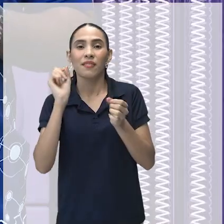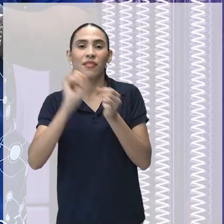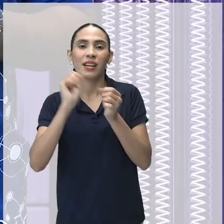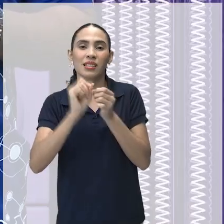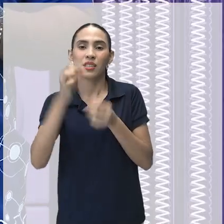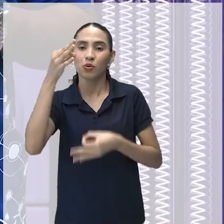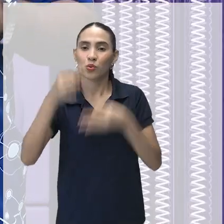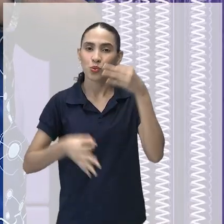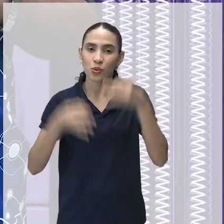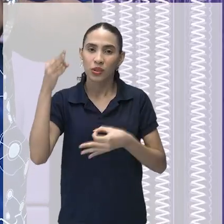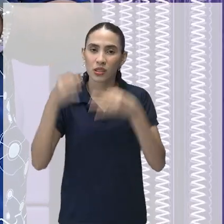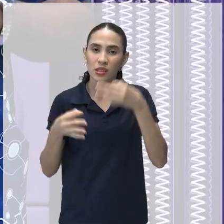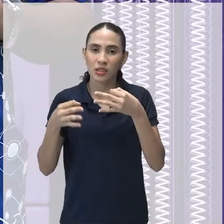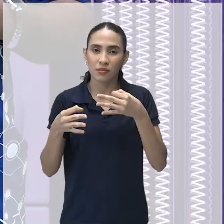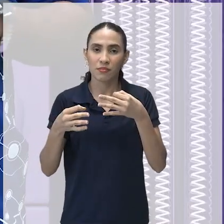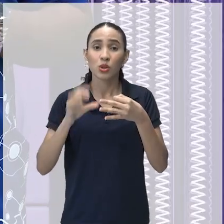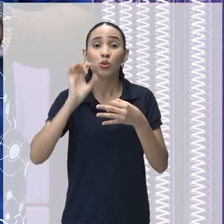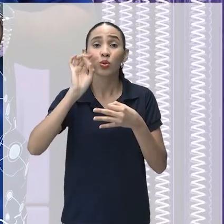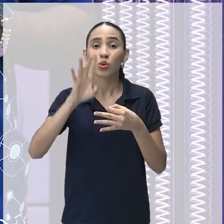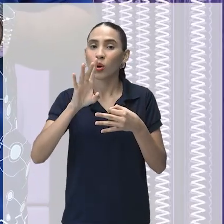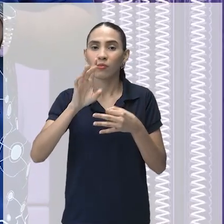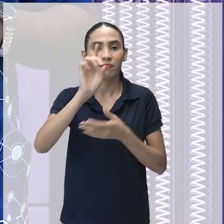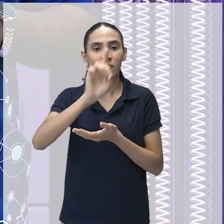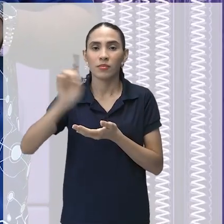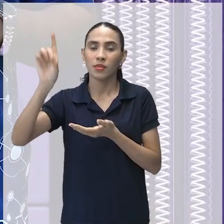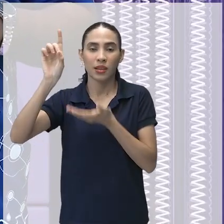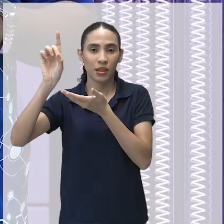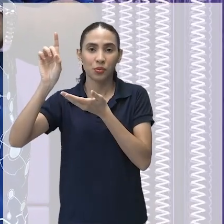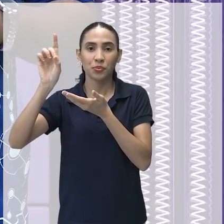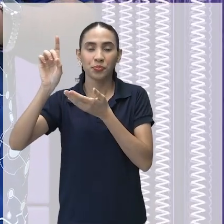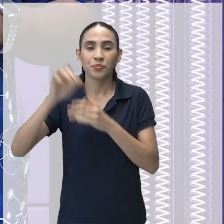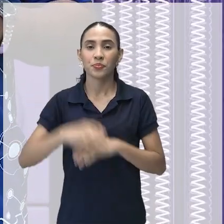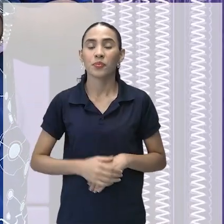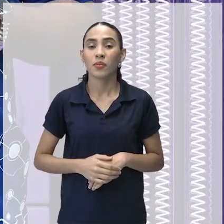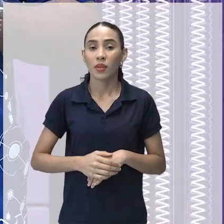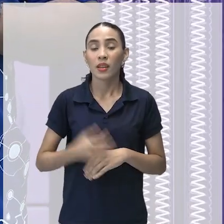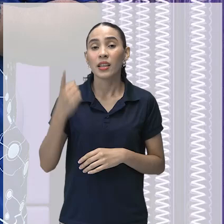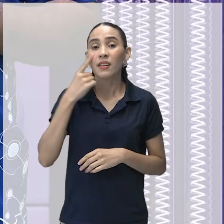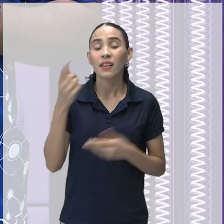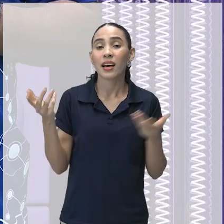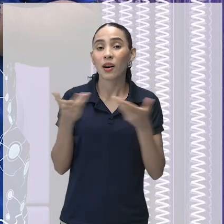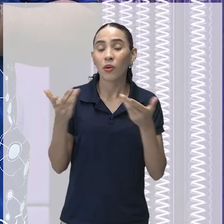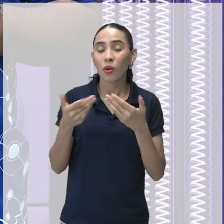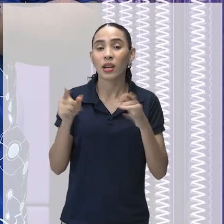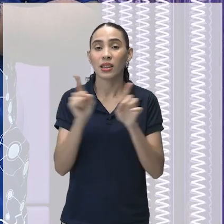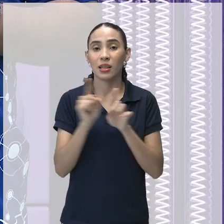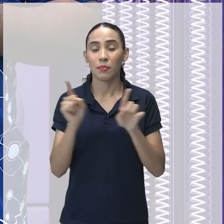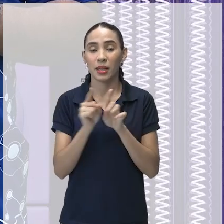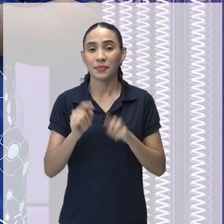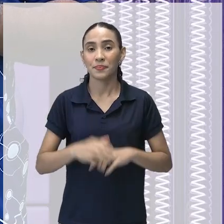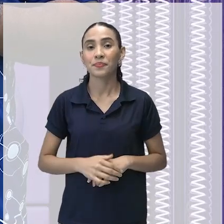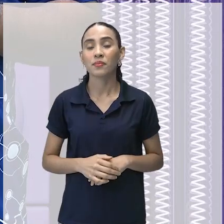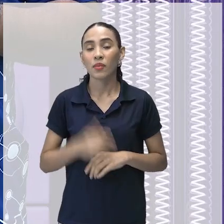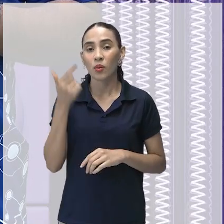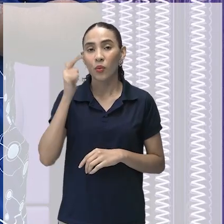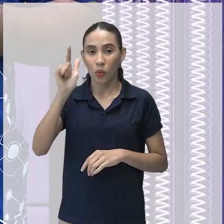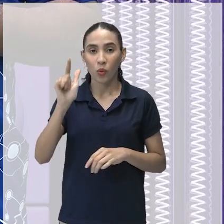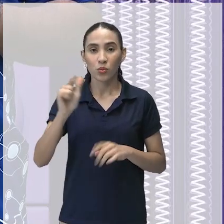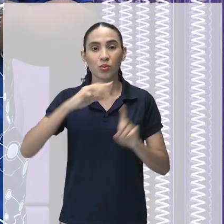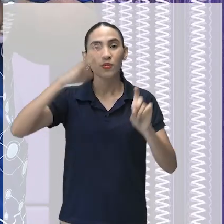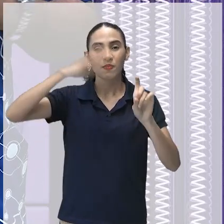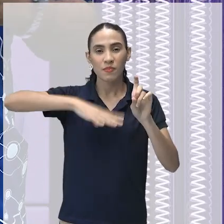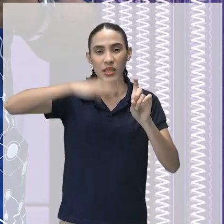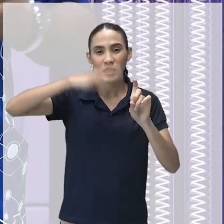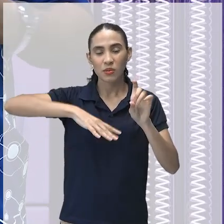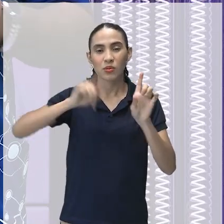fazer justiça. Isso cabe somente a Deus. E vamos ver também outros